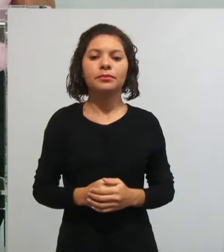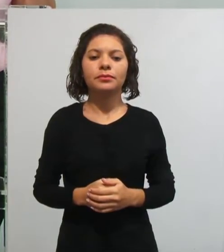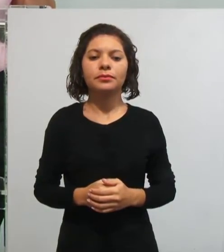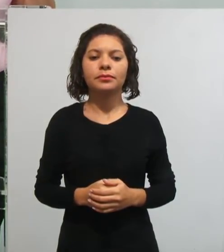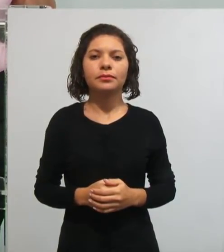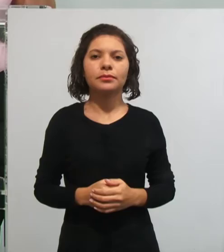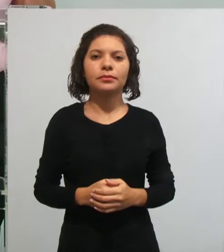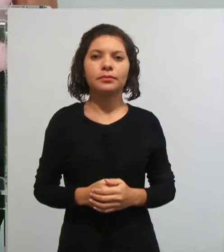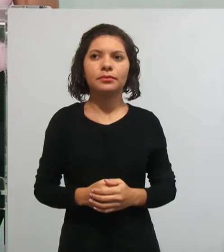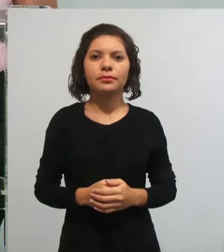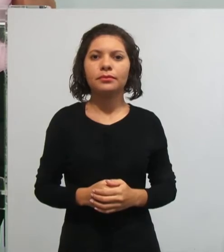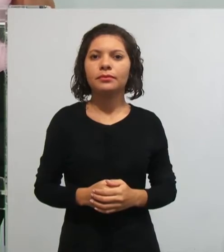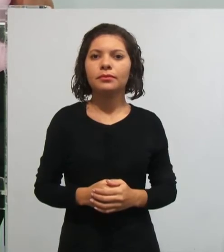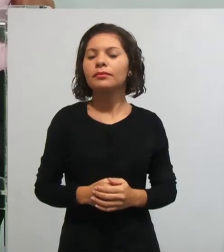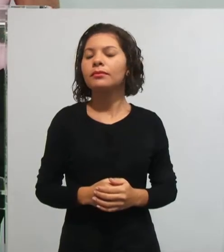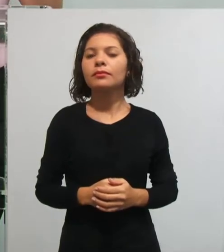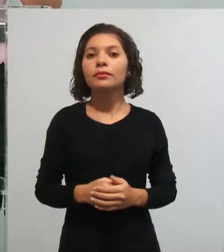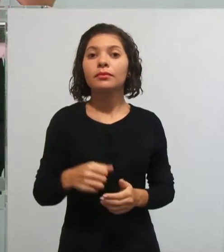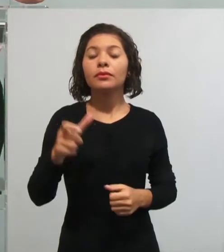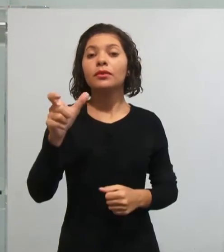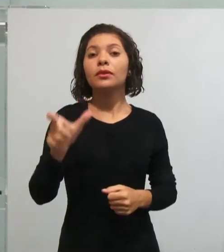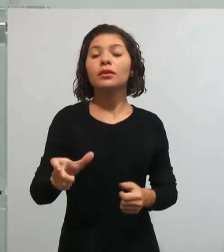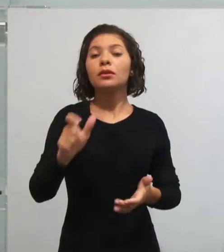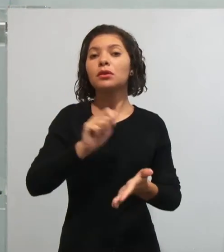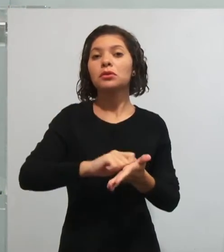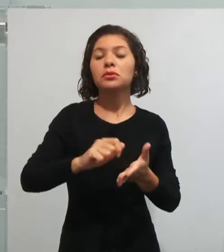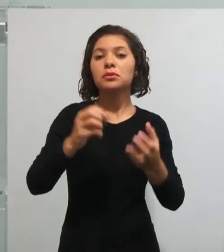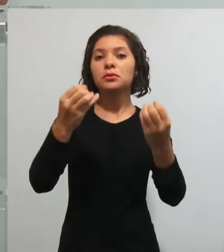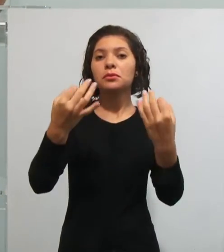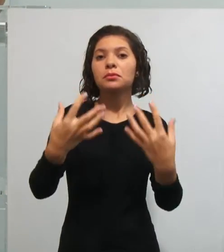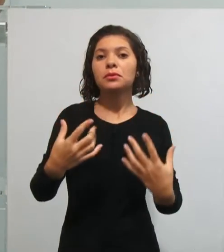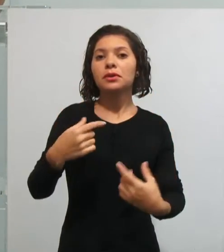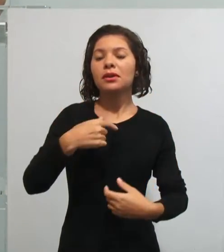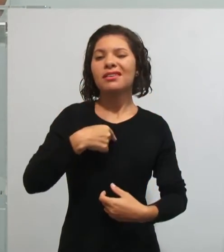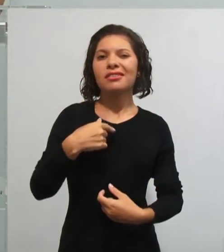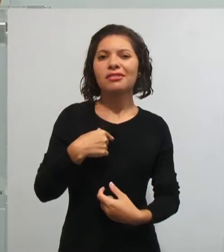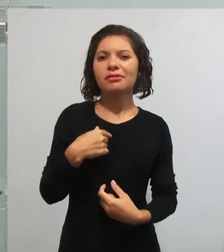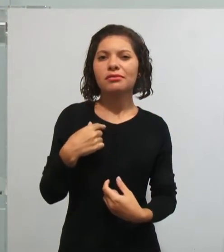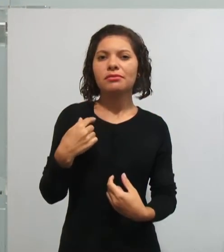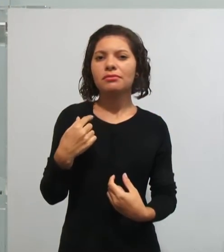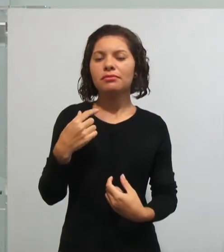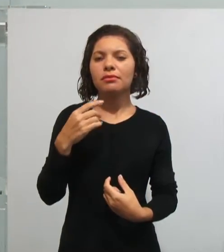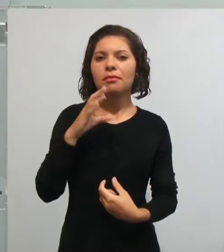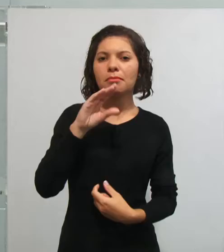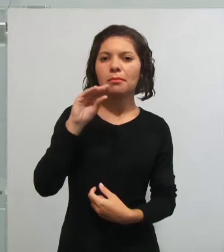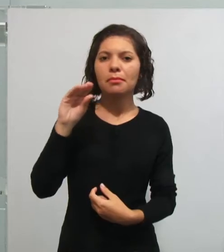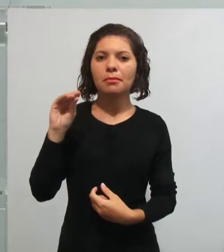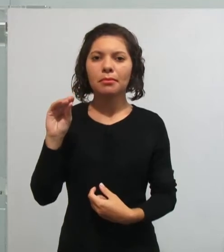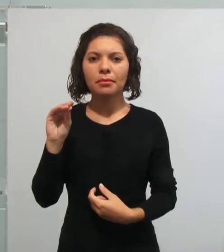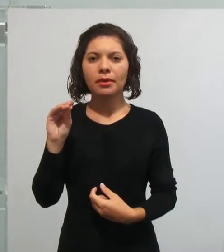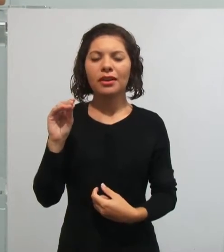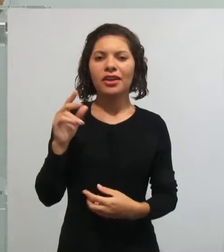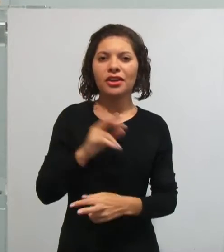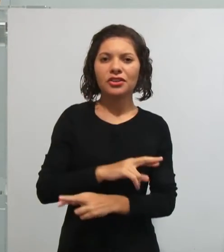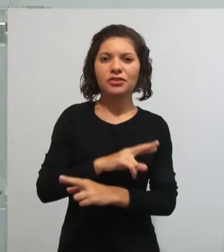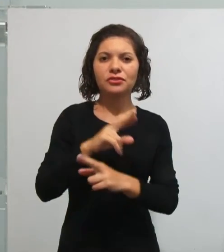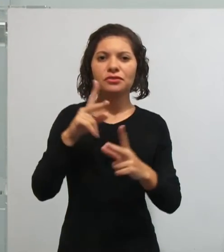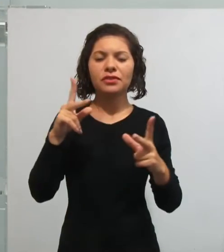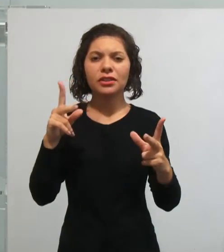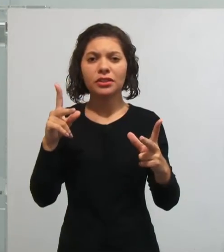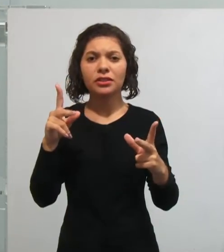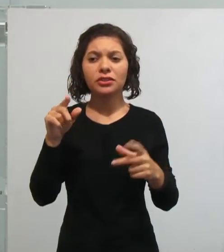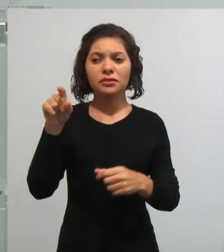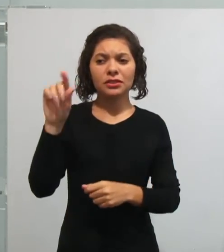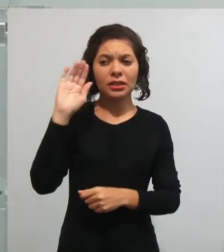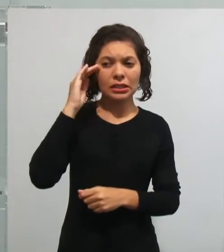o autor diz assim, mas não foi isso que eu quis dizer, né? Quando ele escreve alguma coisa e alguém vai ler e entende